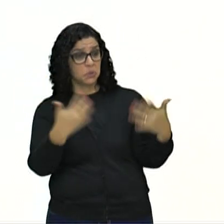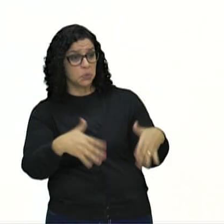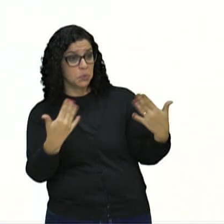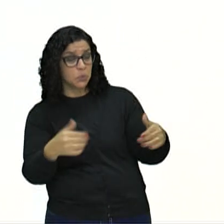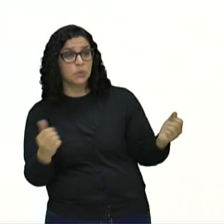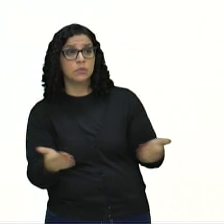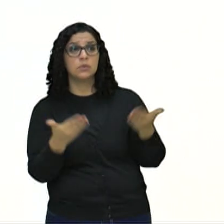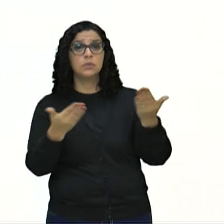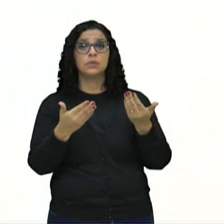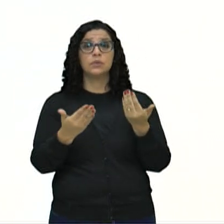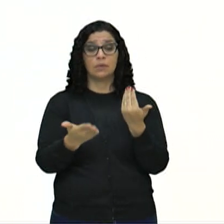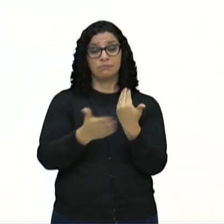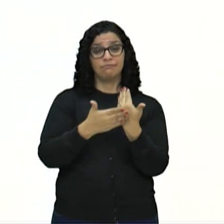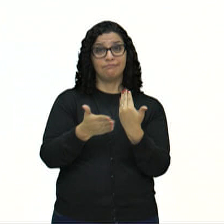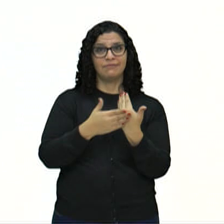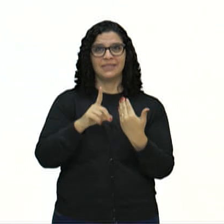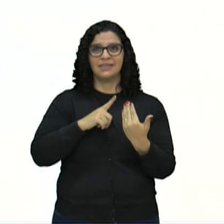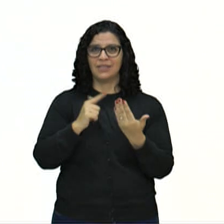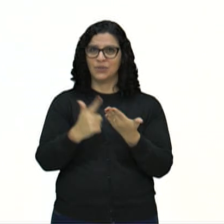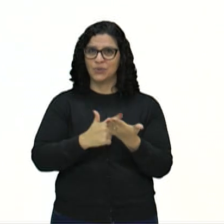na contracapa.